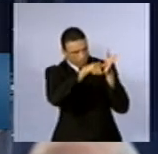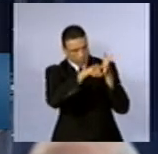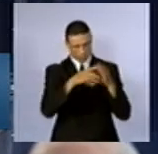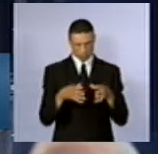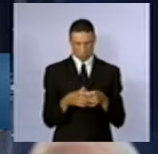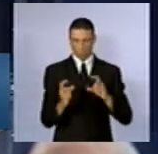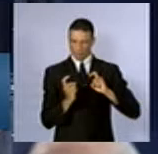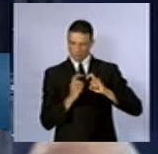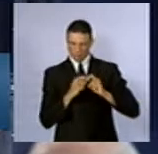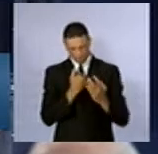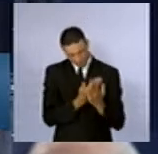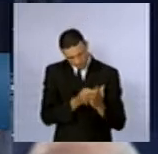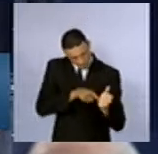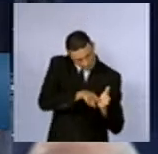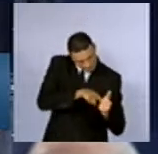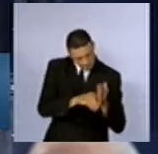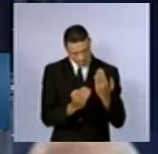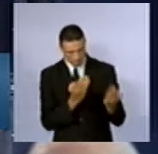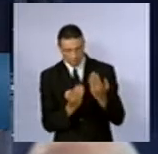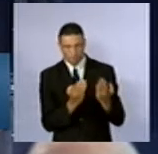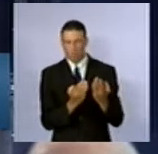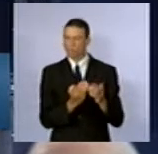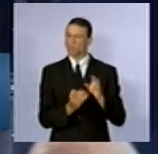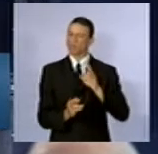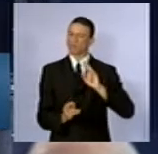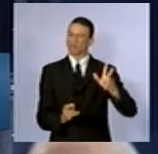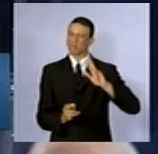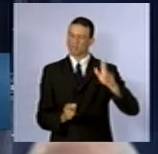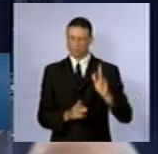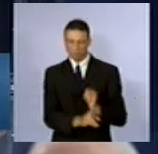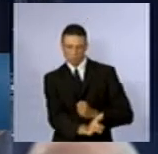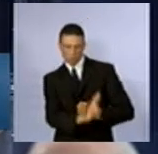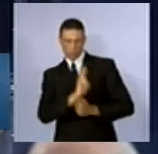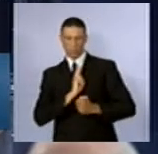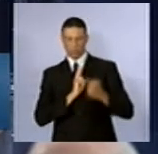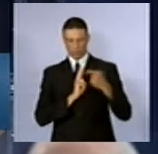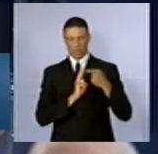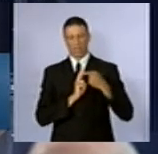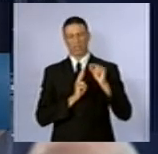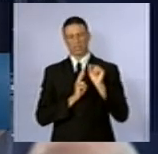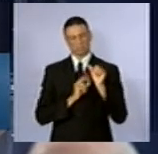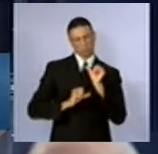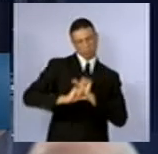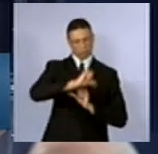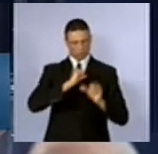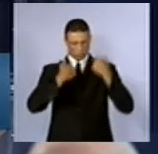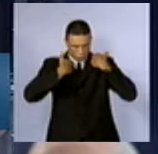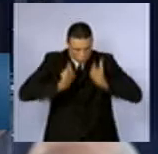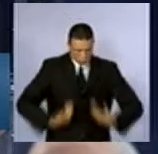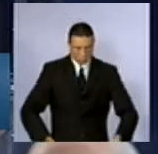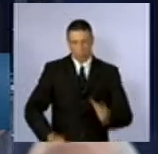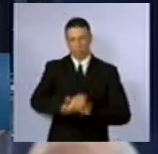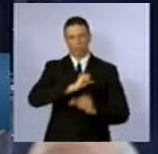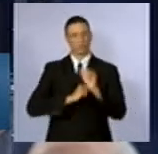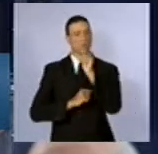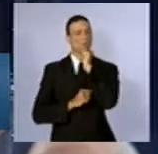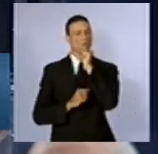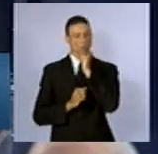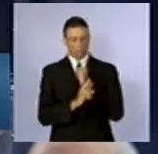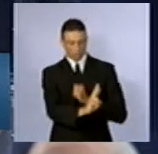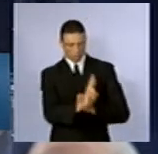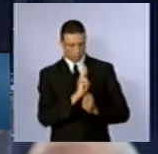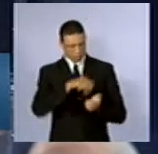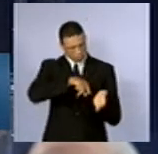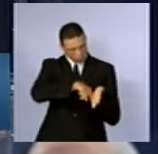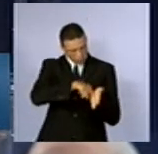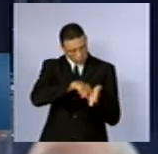setor médico. E não houve ainda informação para nós de qualquer tipo de alteração nesses exames. Então, isso